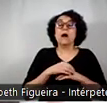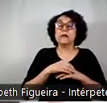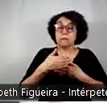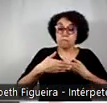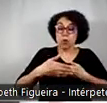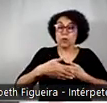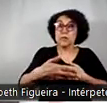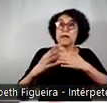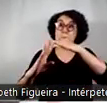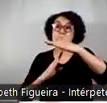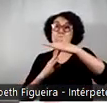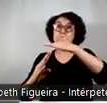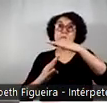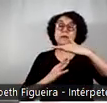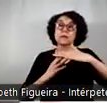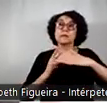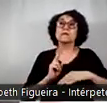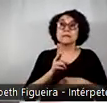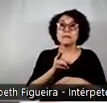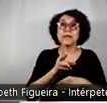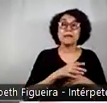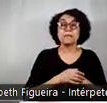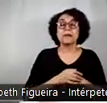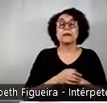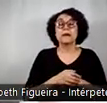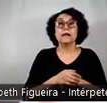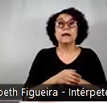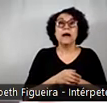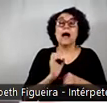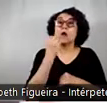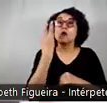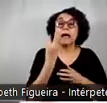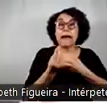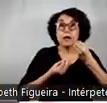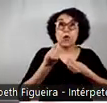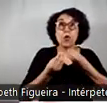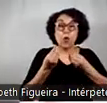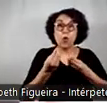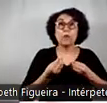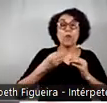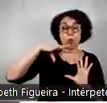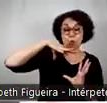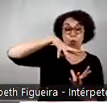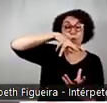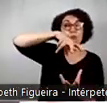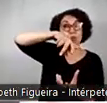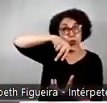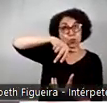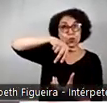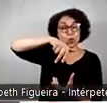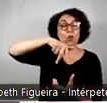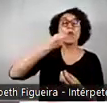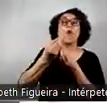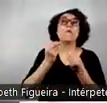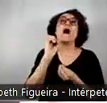né, nessa estrutura que a gente tem, né, no mundo, de uma estrutura patriarcal, né, que o homem migra, depois ele leva,